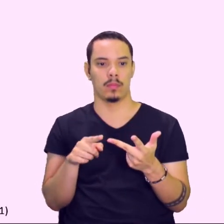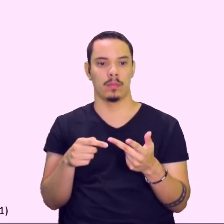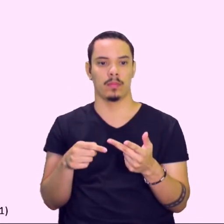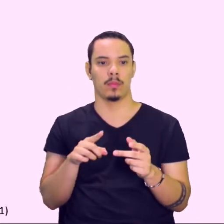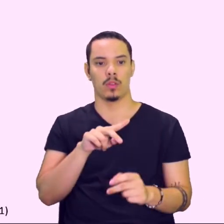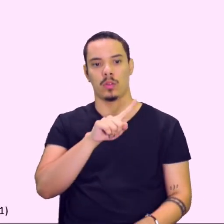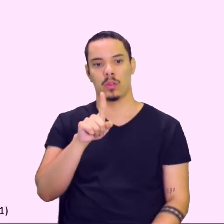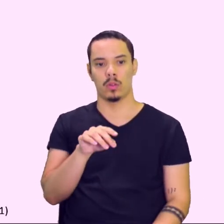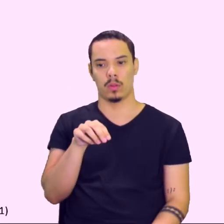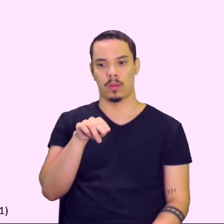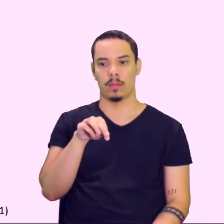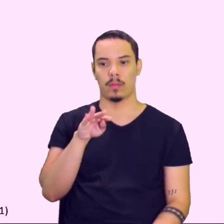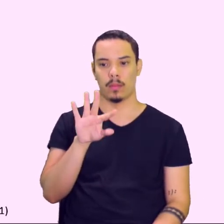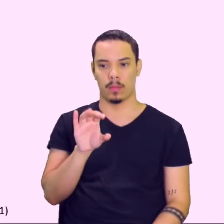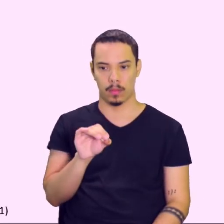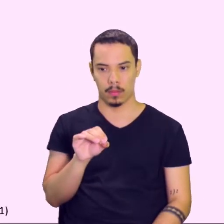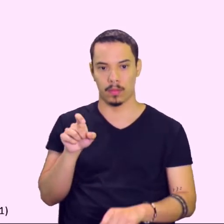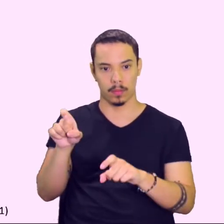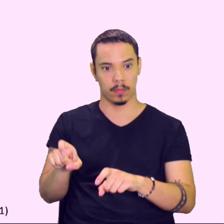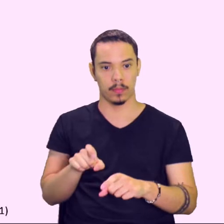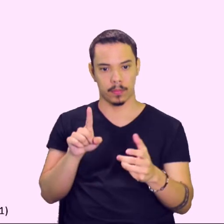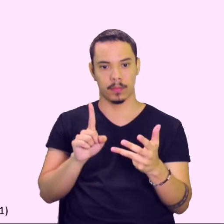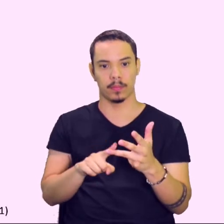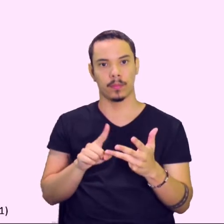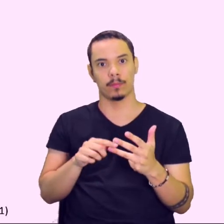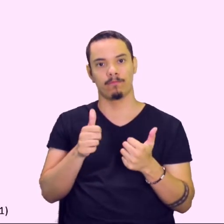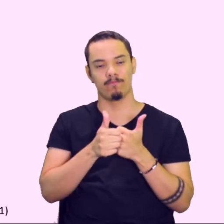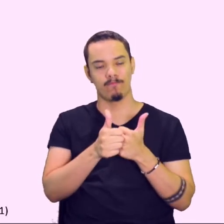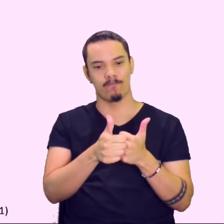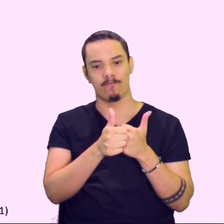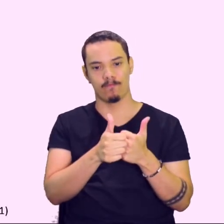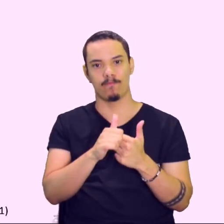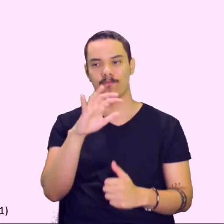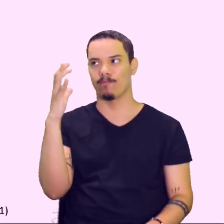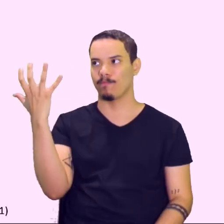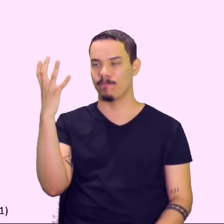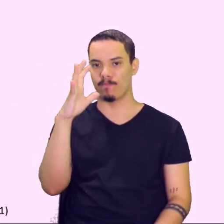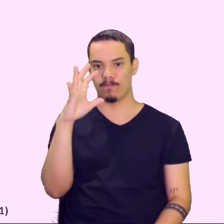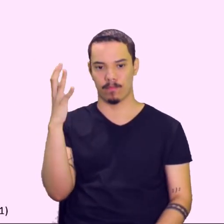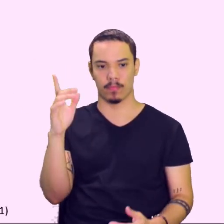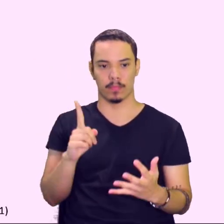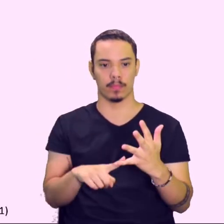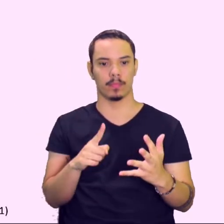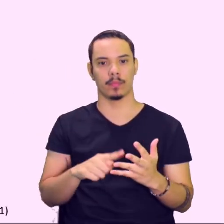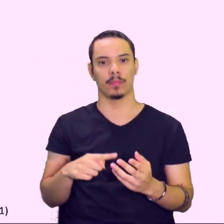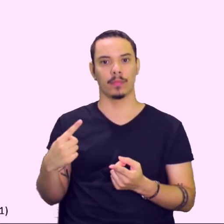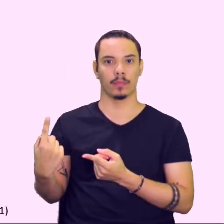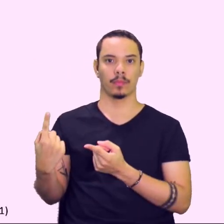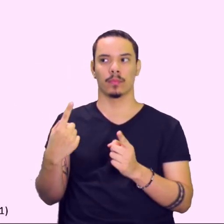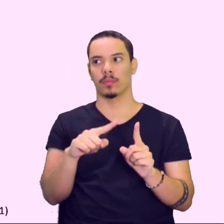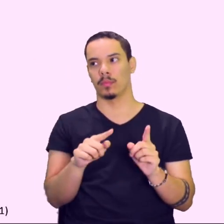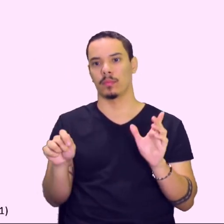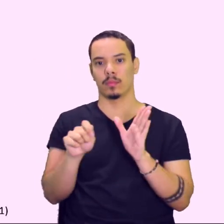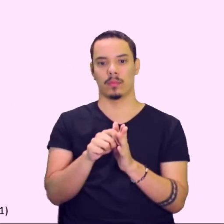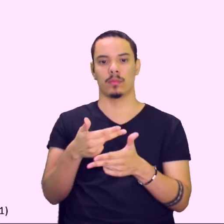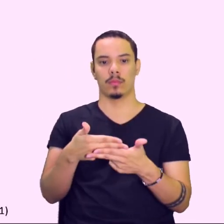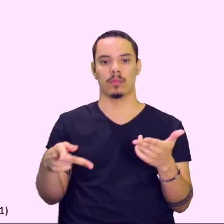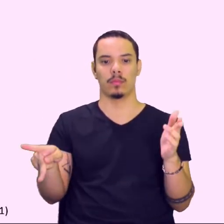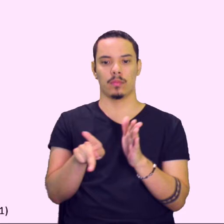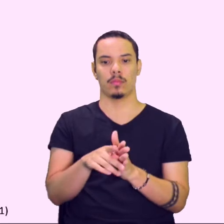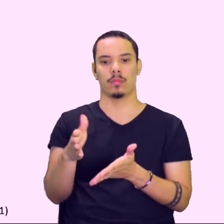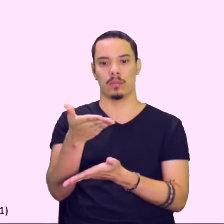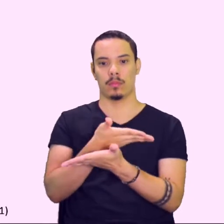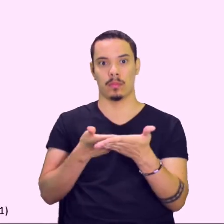agrícola, o monitoramento meteorológico e o combate ao narcotráfico e